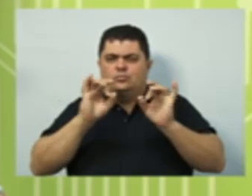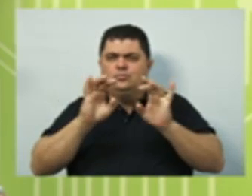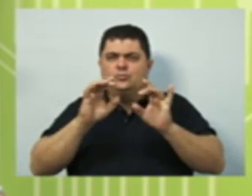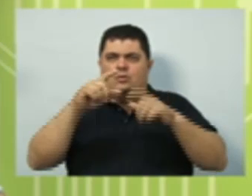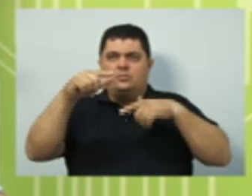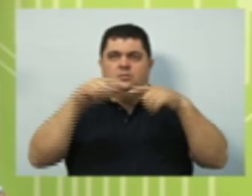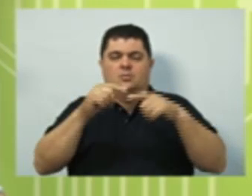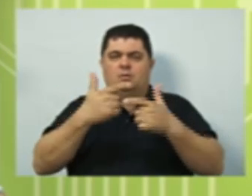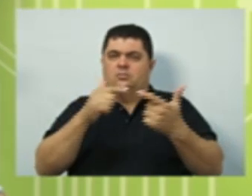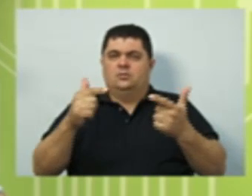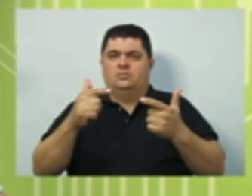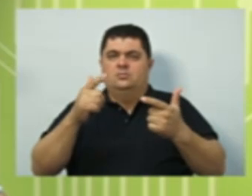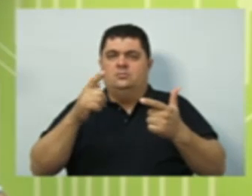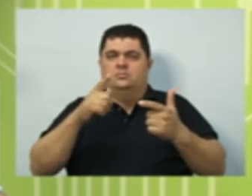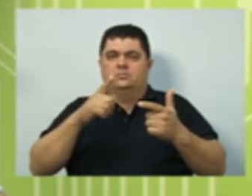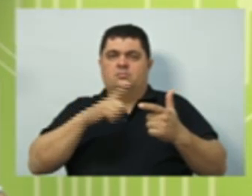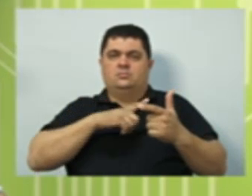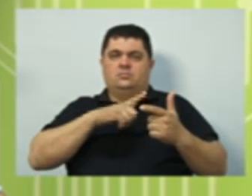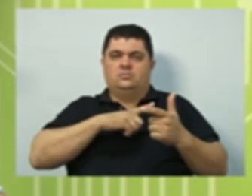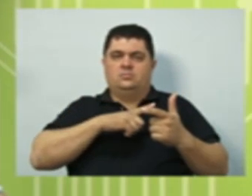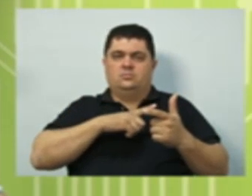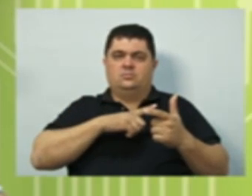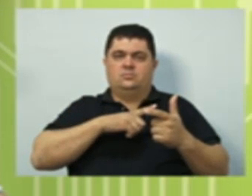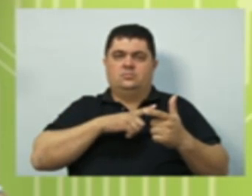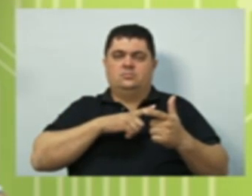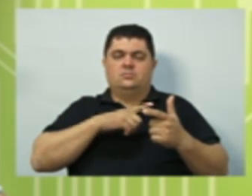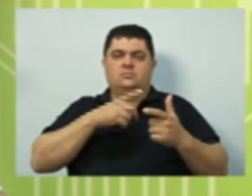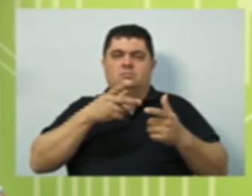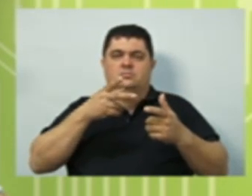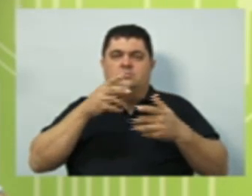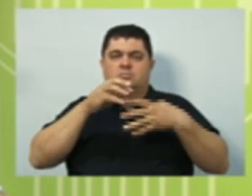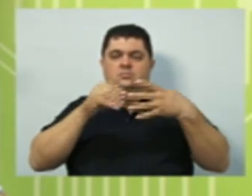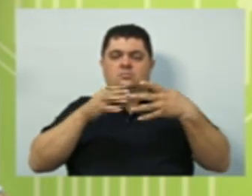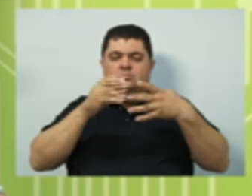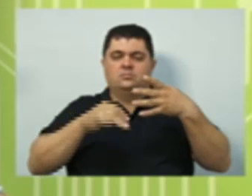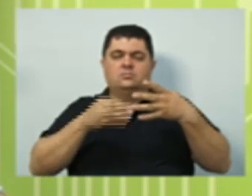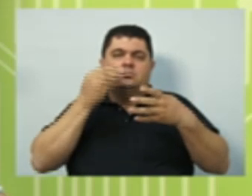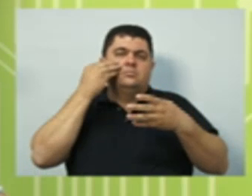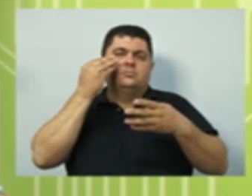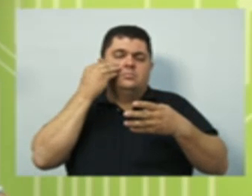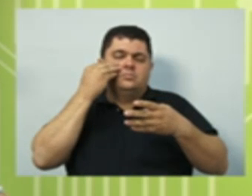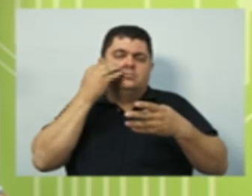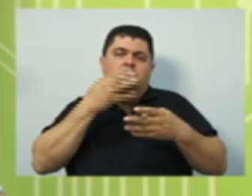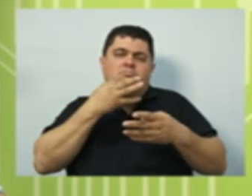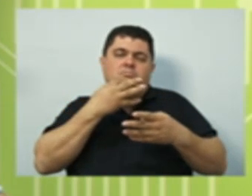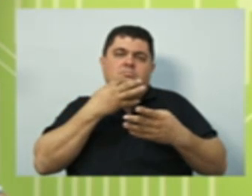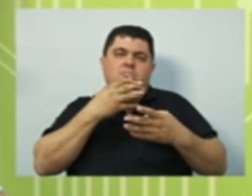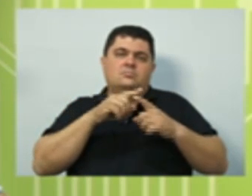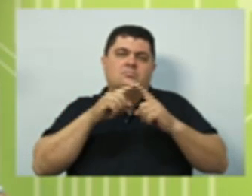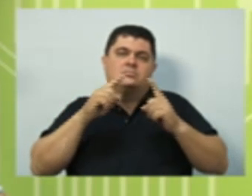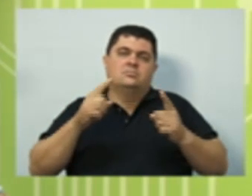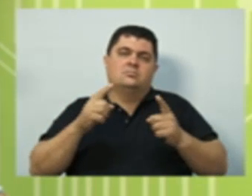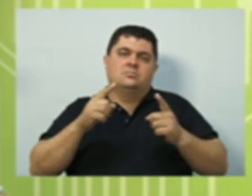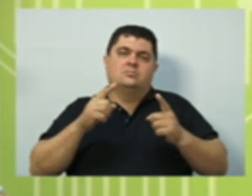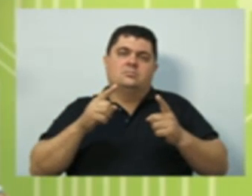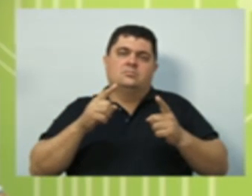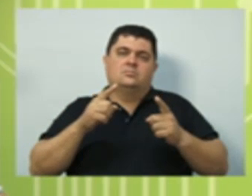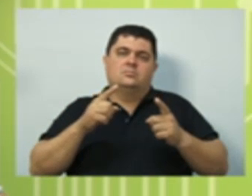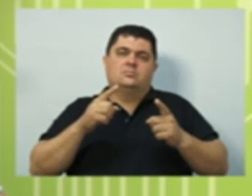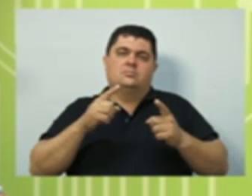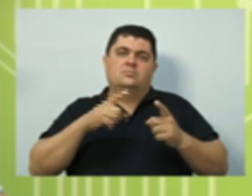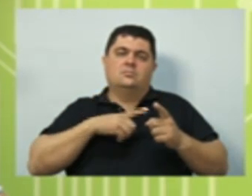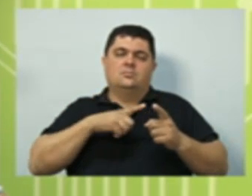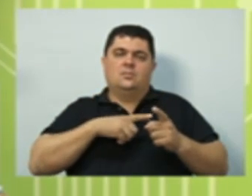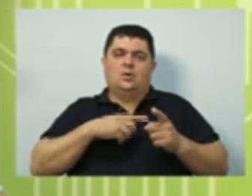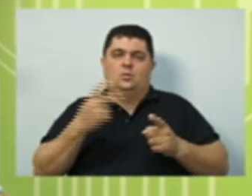do trabalho. Vamos ver algumas características deste mundo do trabalho, mas aqui você tem dois